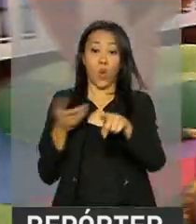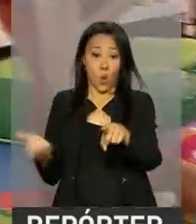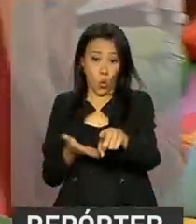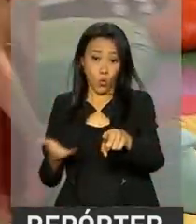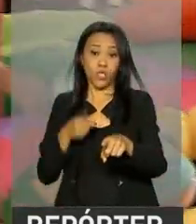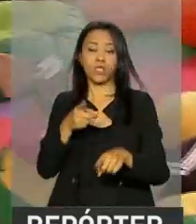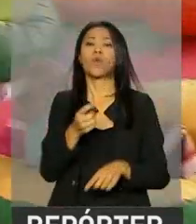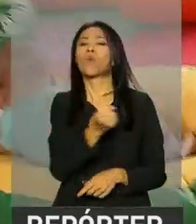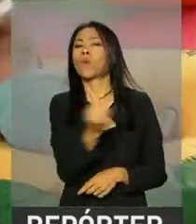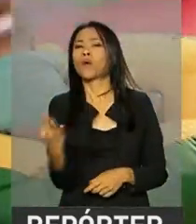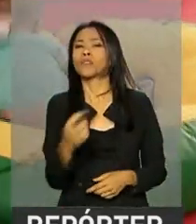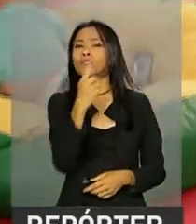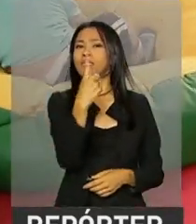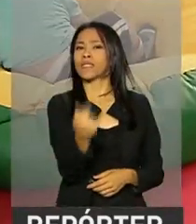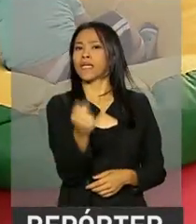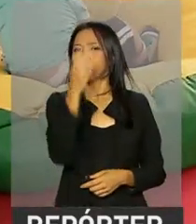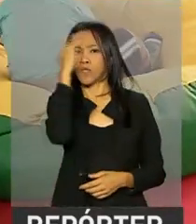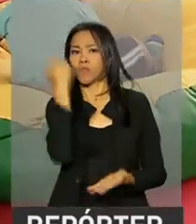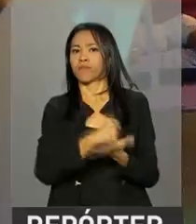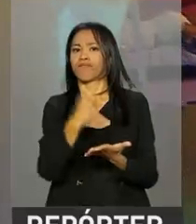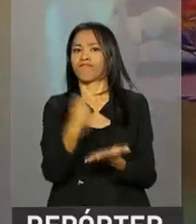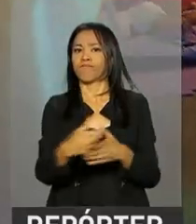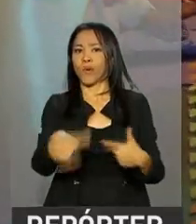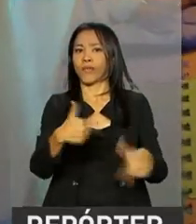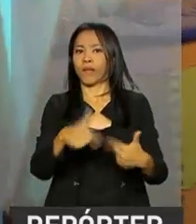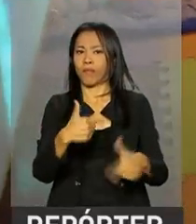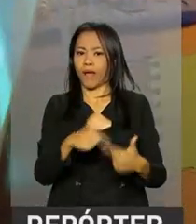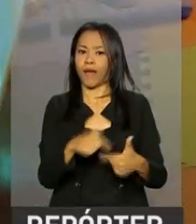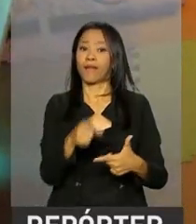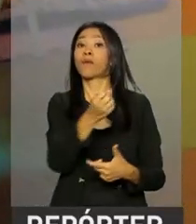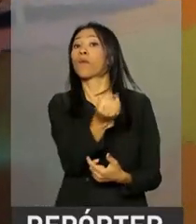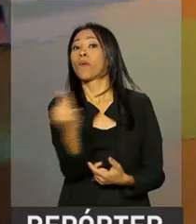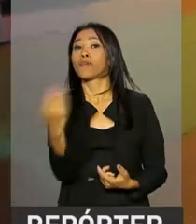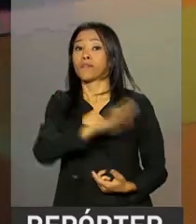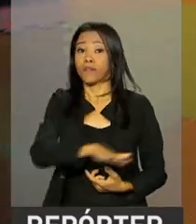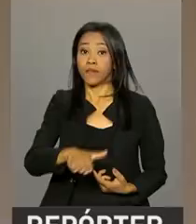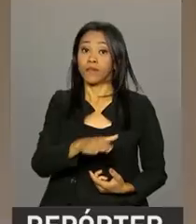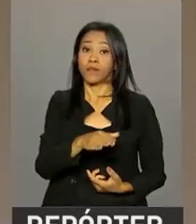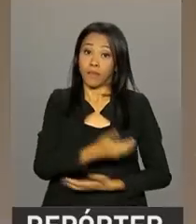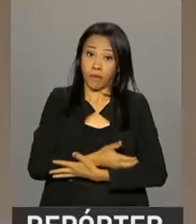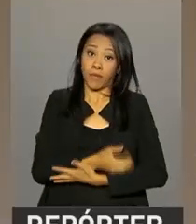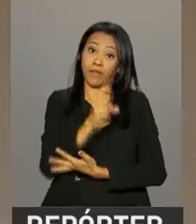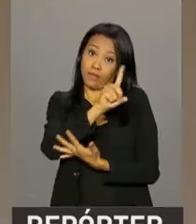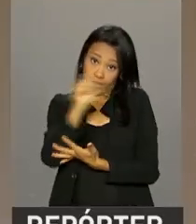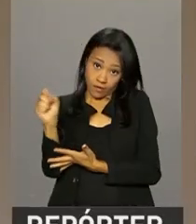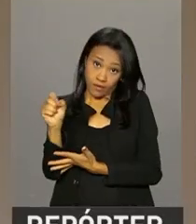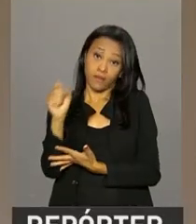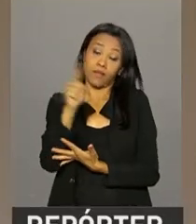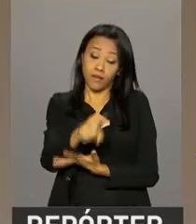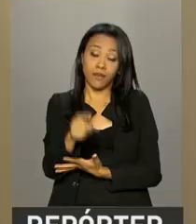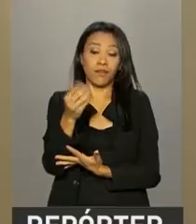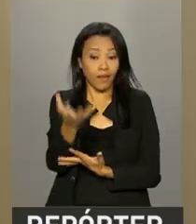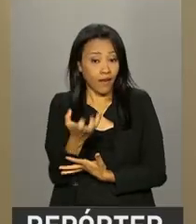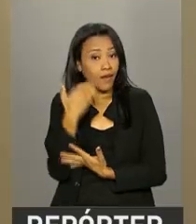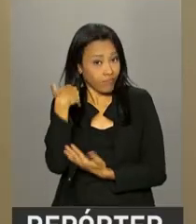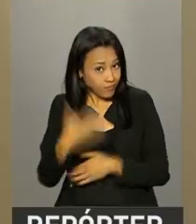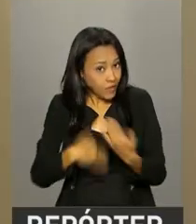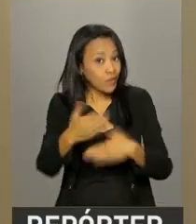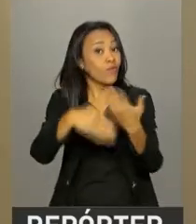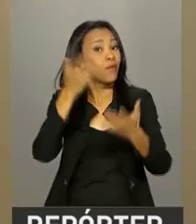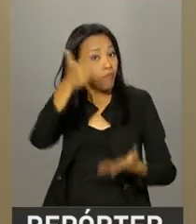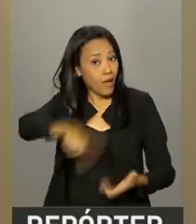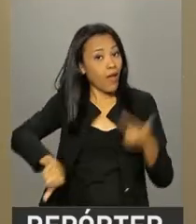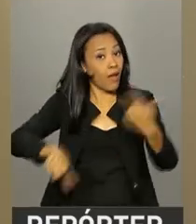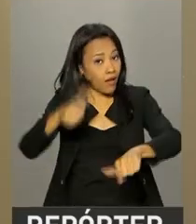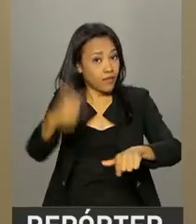emprega 17 pessoas atende a cerca de 100 crianças e pretende crescer ainda mais a gente tem